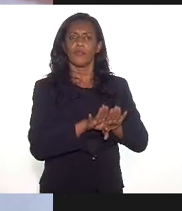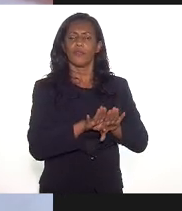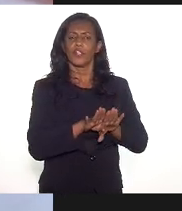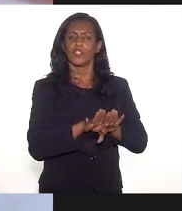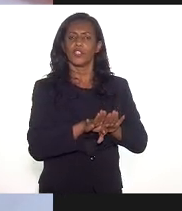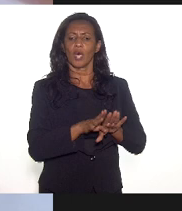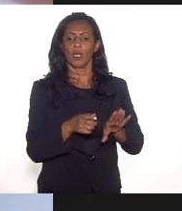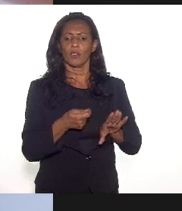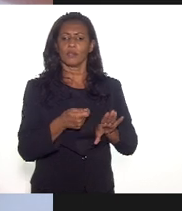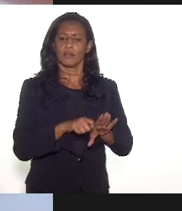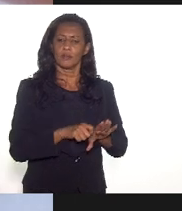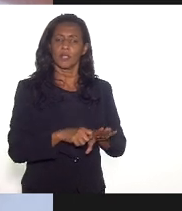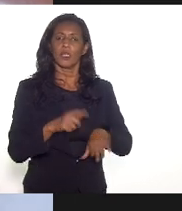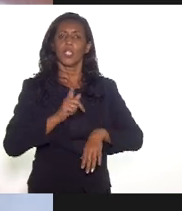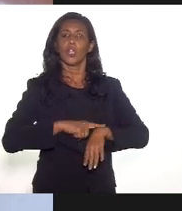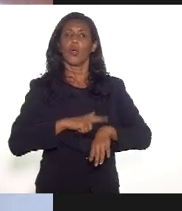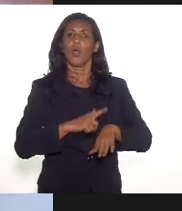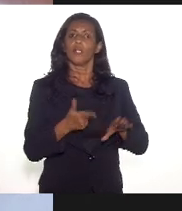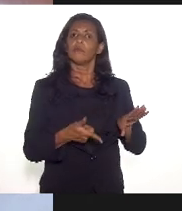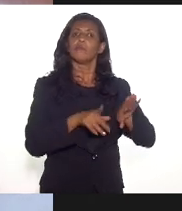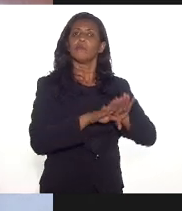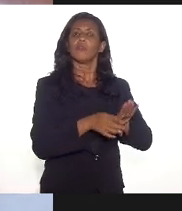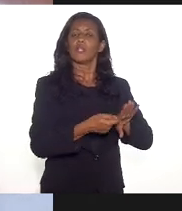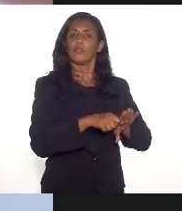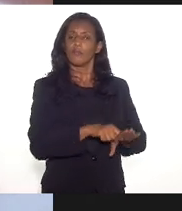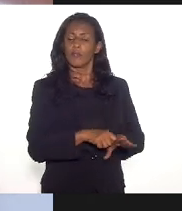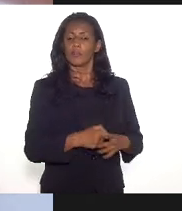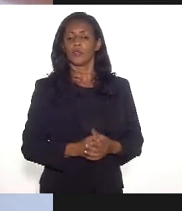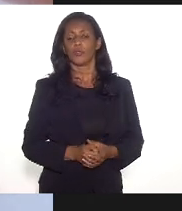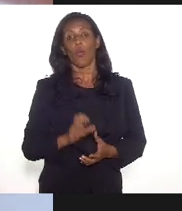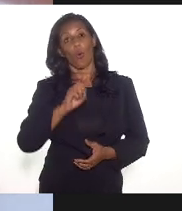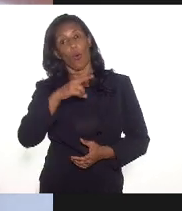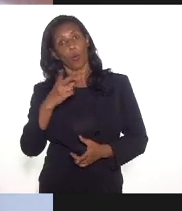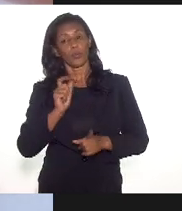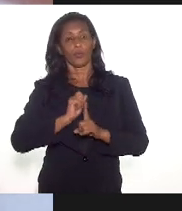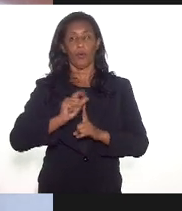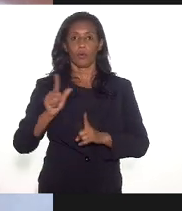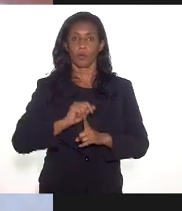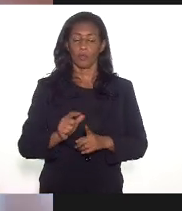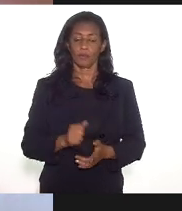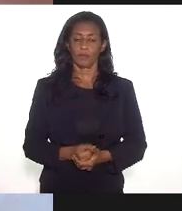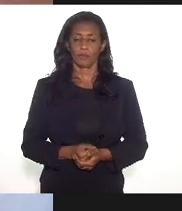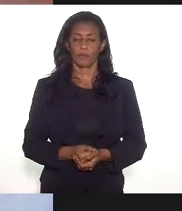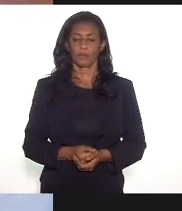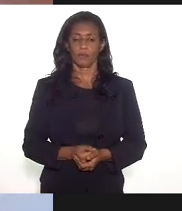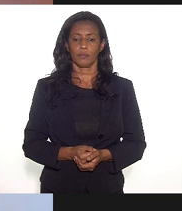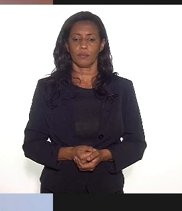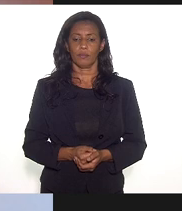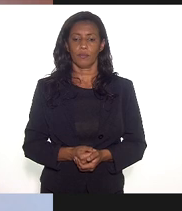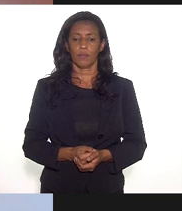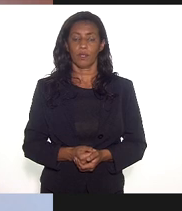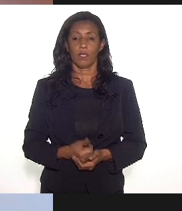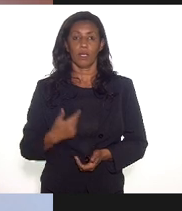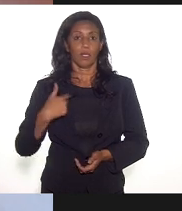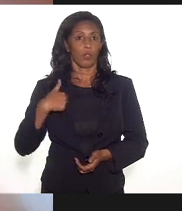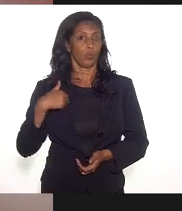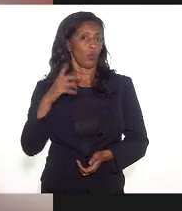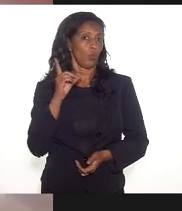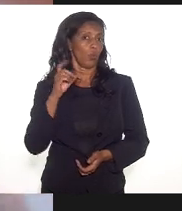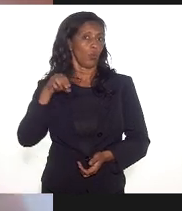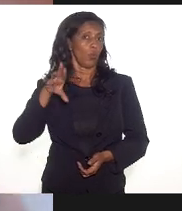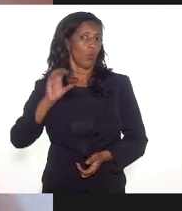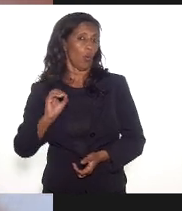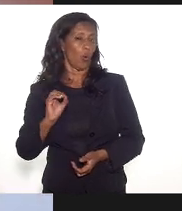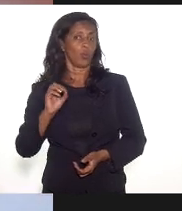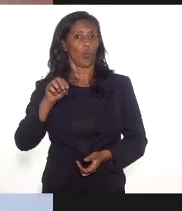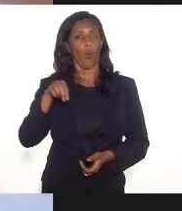templo religioso, no caso de um imóvel alugado, né? E ter o seu representante legal, ou pastor,